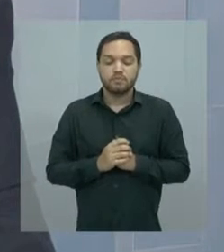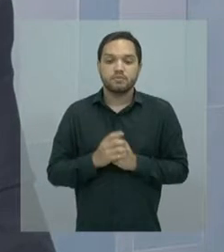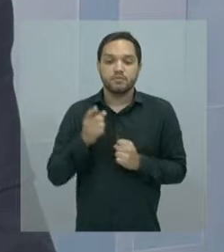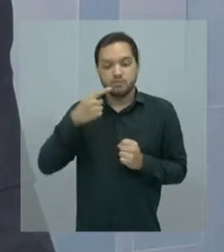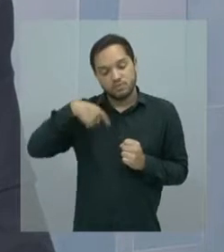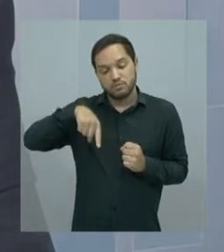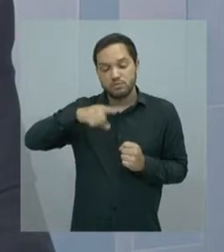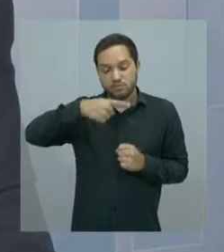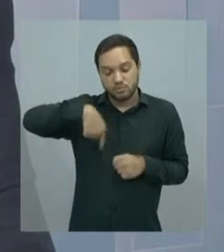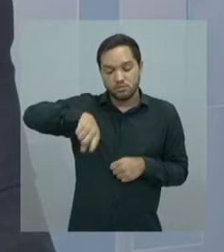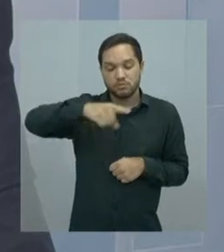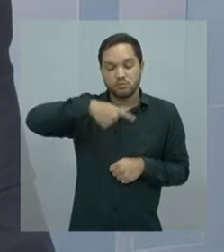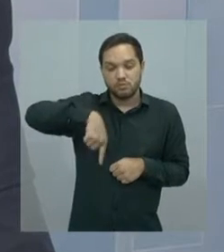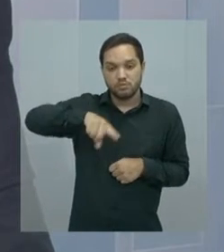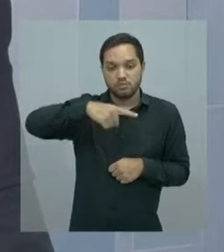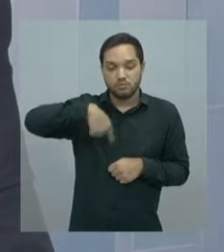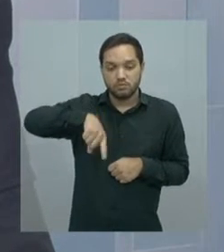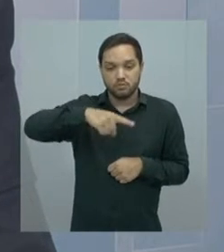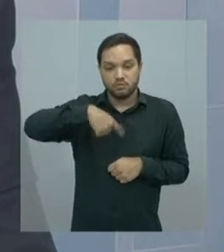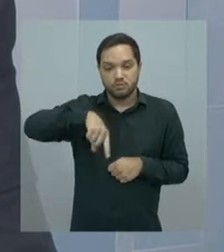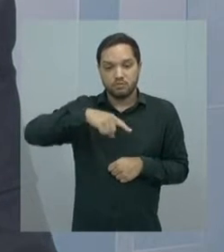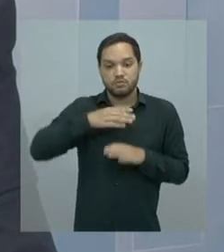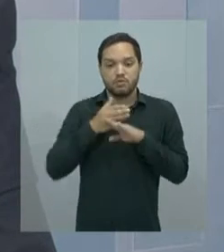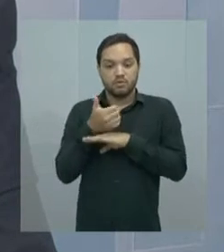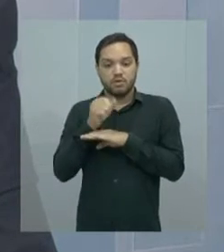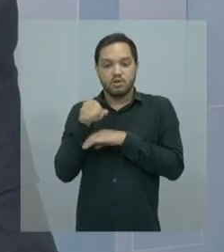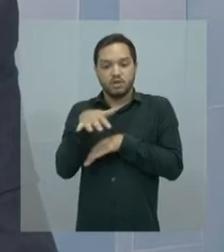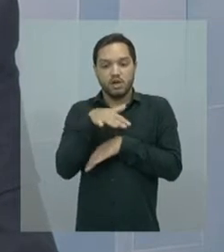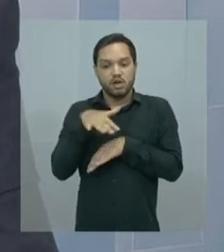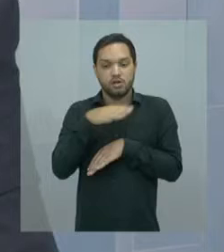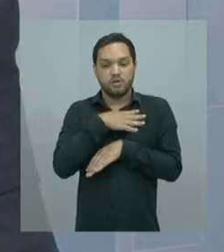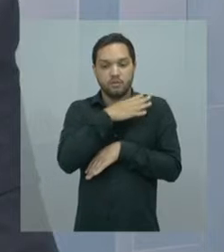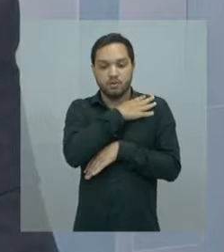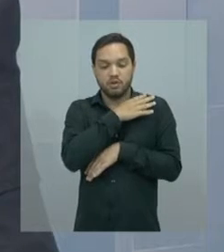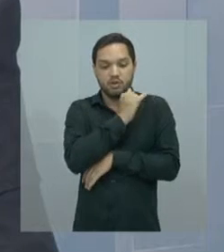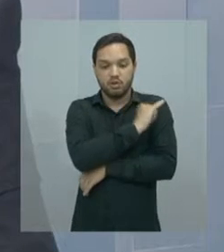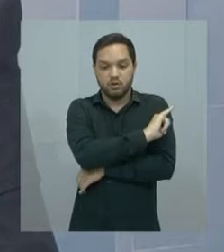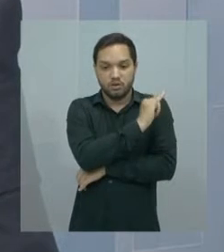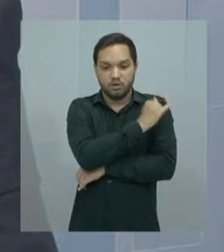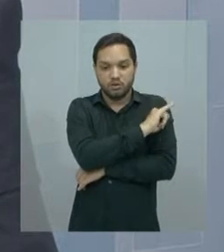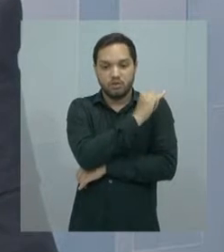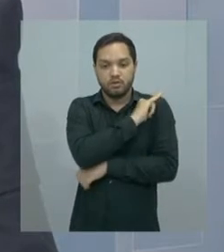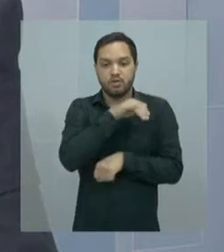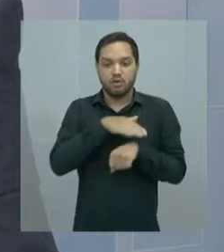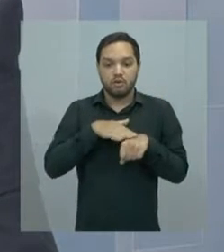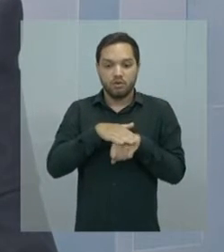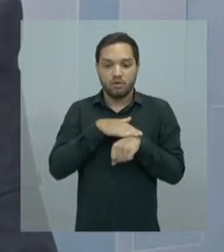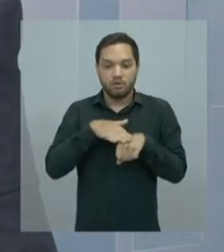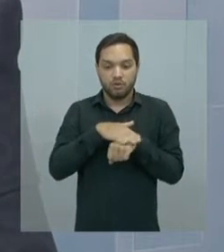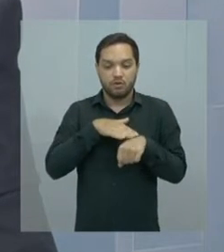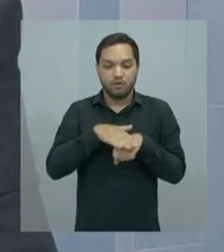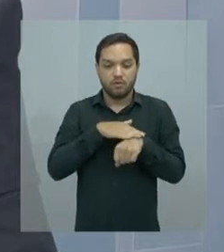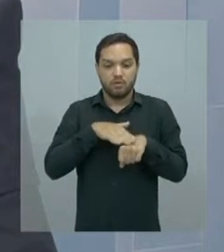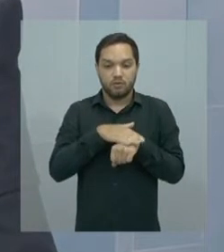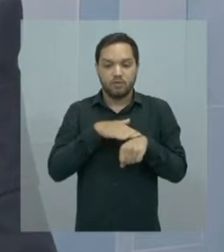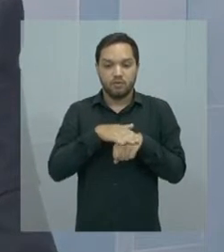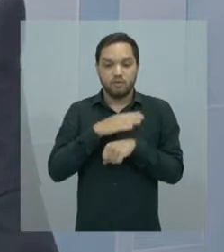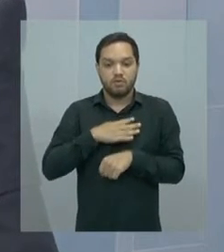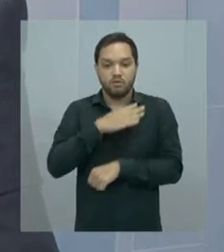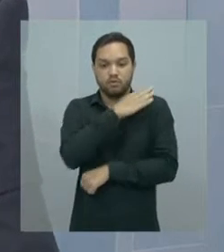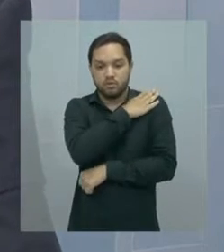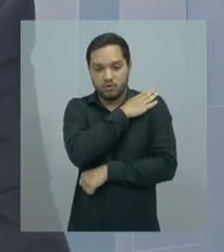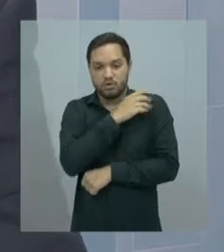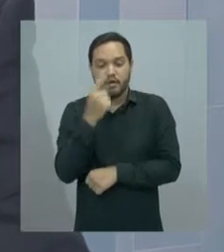ir à 10ª Região Militar, no Rio de Janeiro, para tratar com o general que está